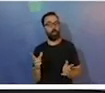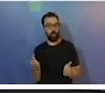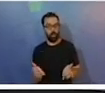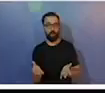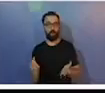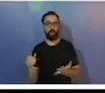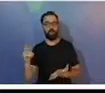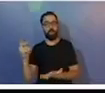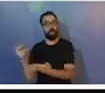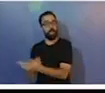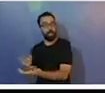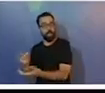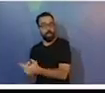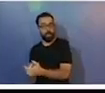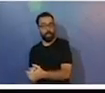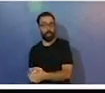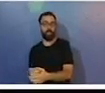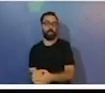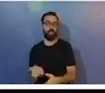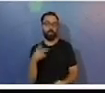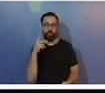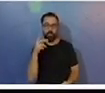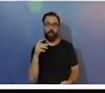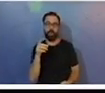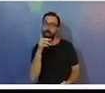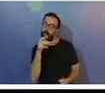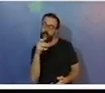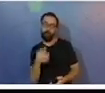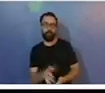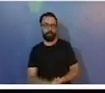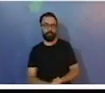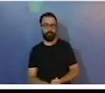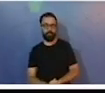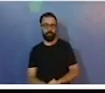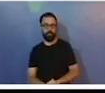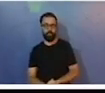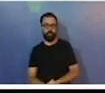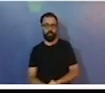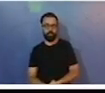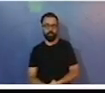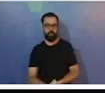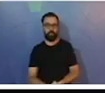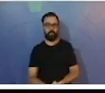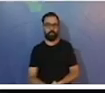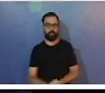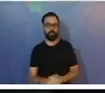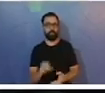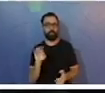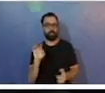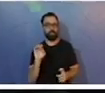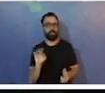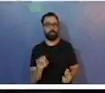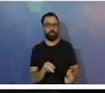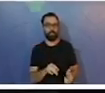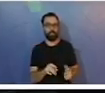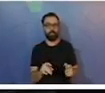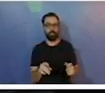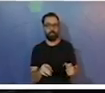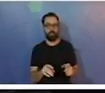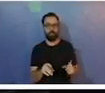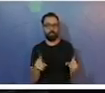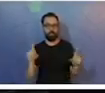bomba cai na água. Então, a gente grita, água! Certo? Outro detalhe do jogo, quando vocês estão jogando de